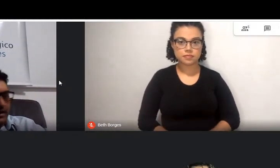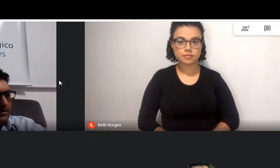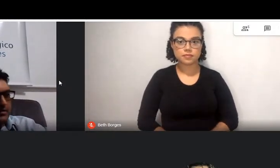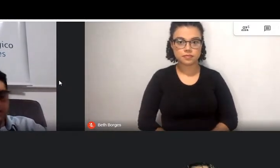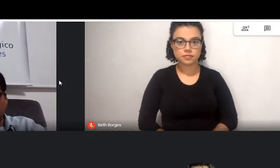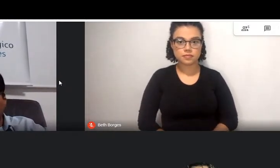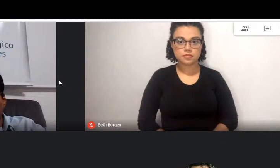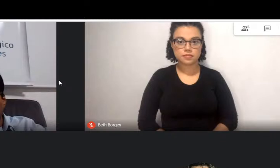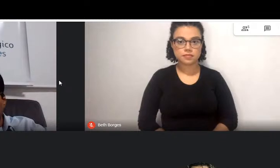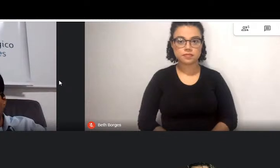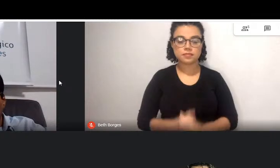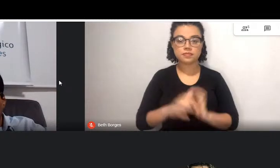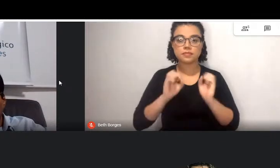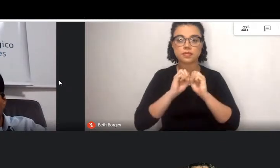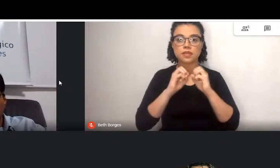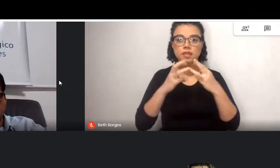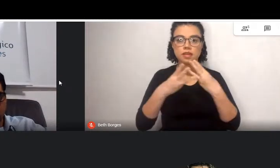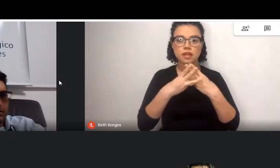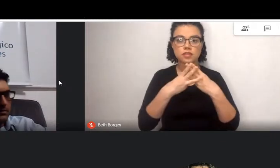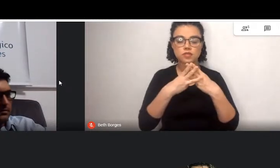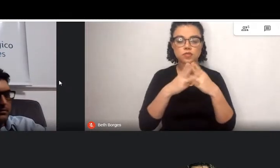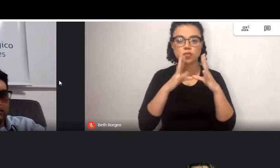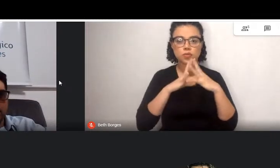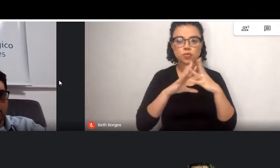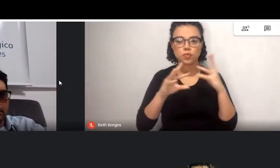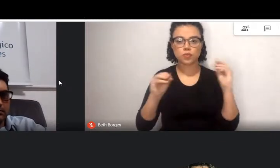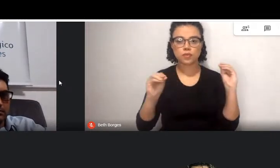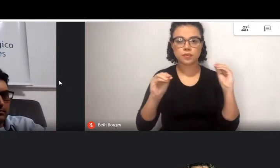Os slides saíram, Rafael.